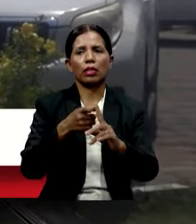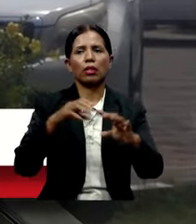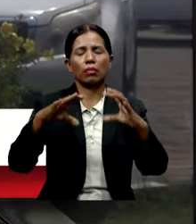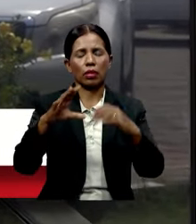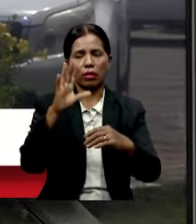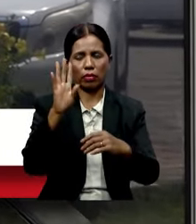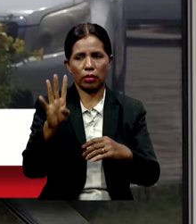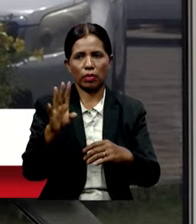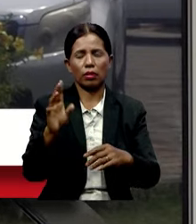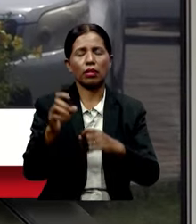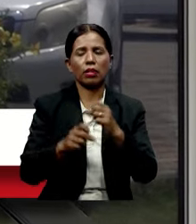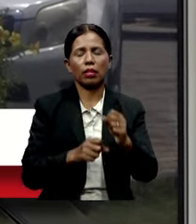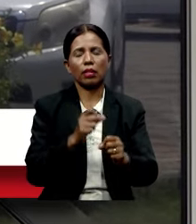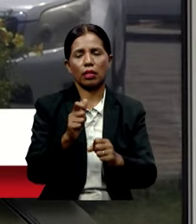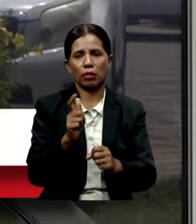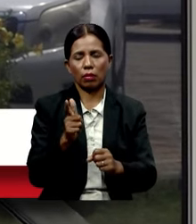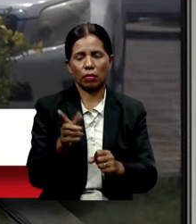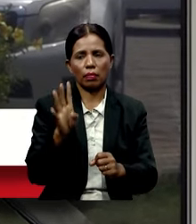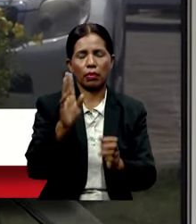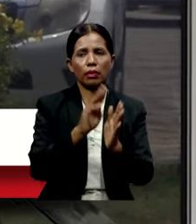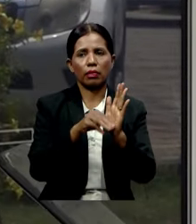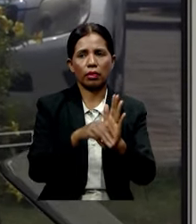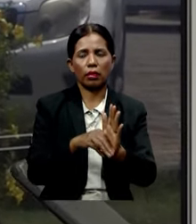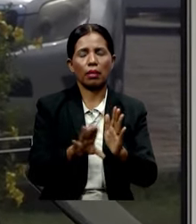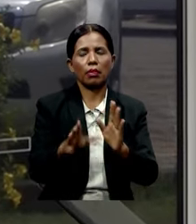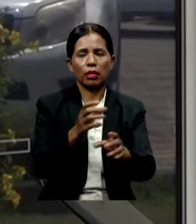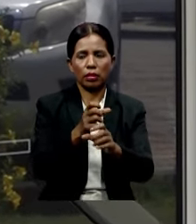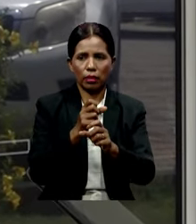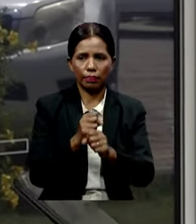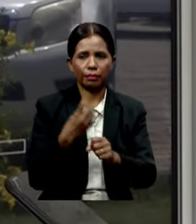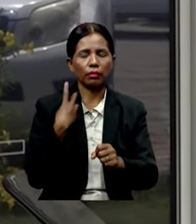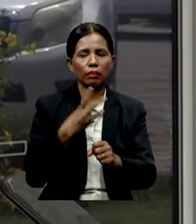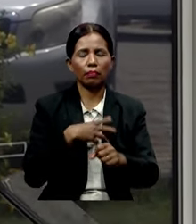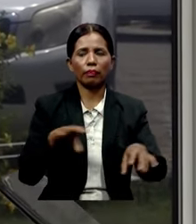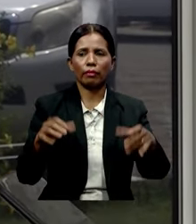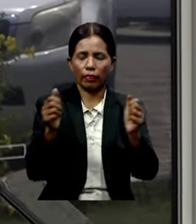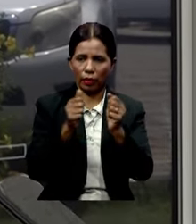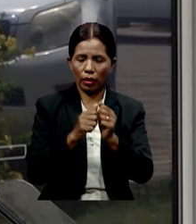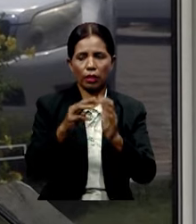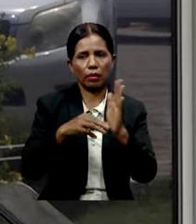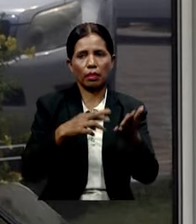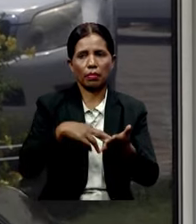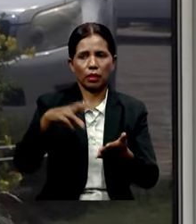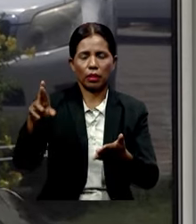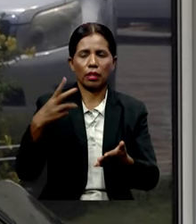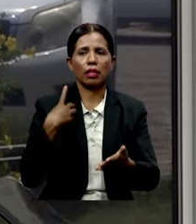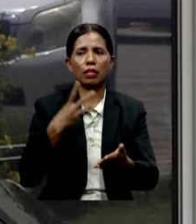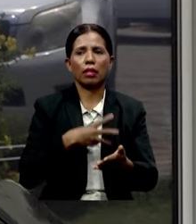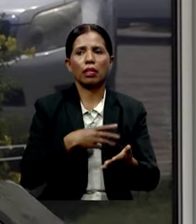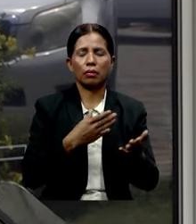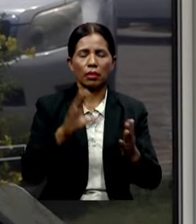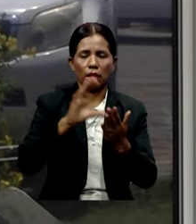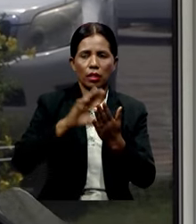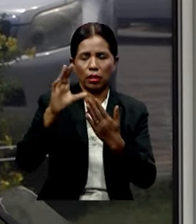durante 24 horas né be quando a missão ia sexta sábado domingo de label conta tamba lor serviço então segundo a minha prova a minha parecer no nosso